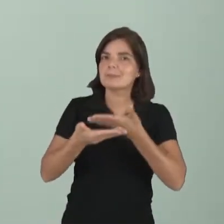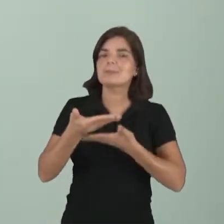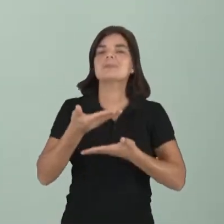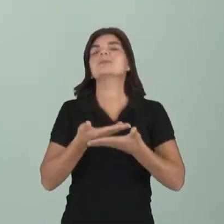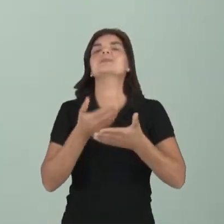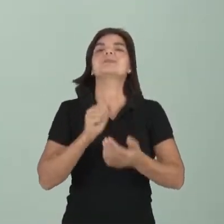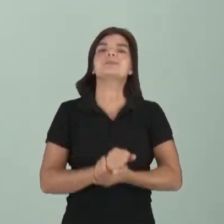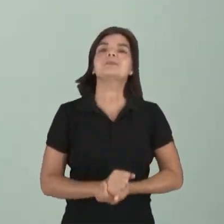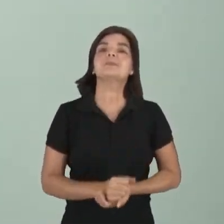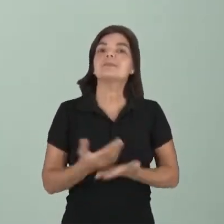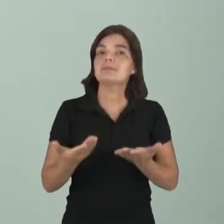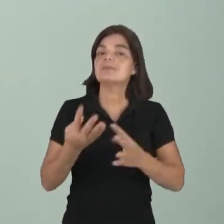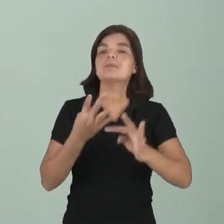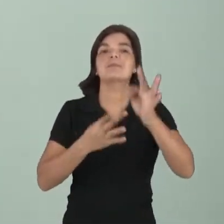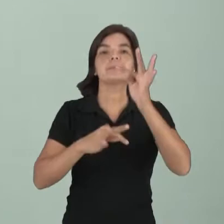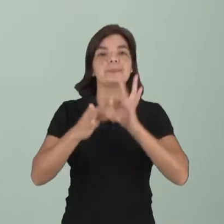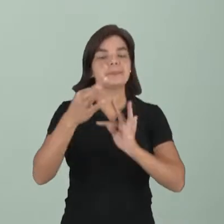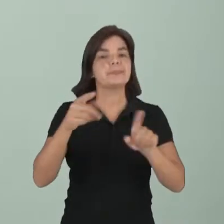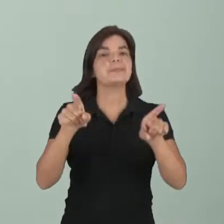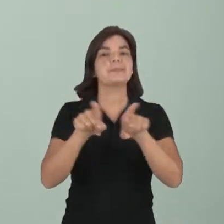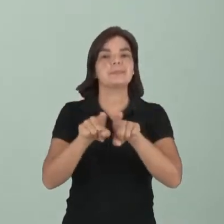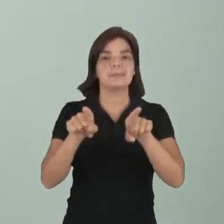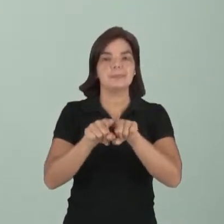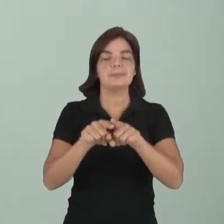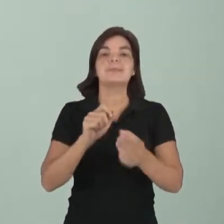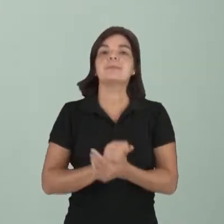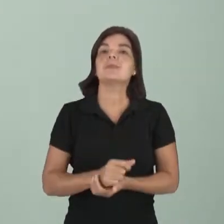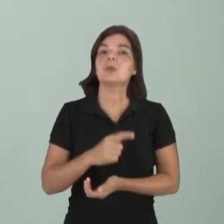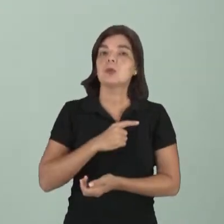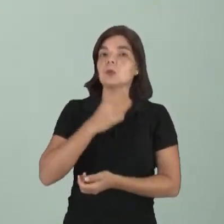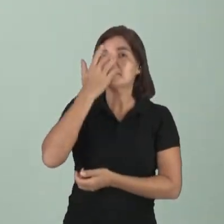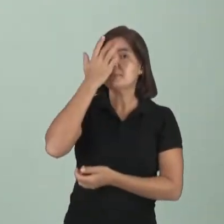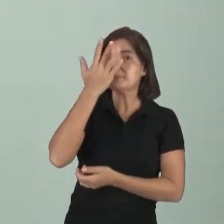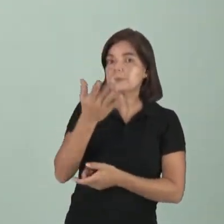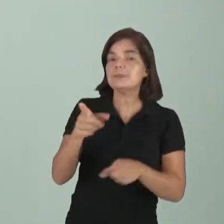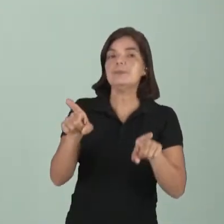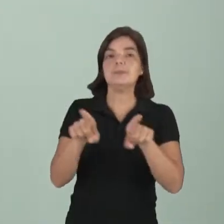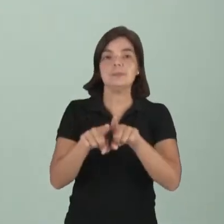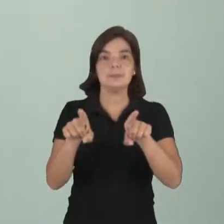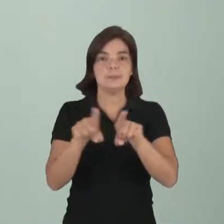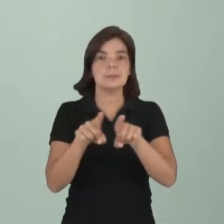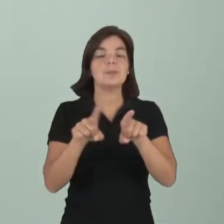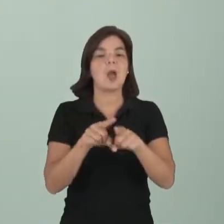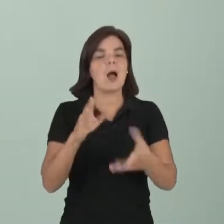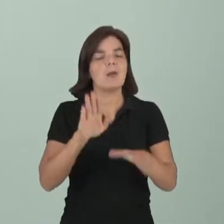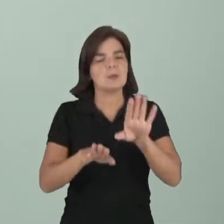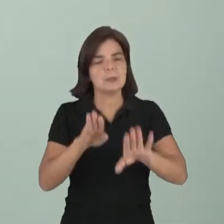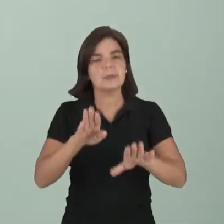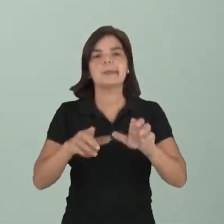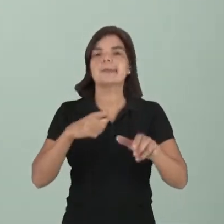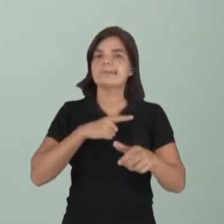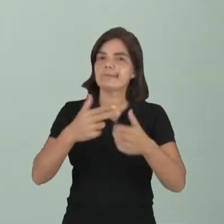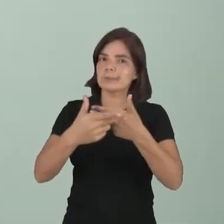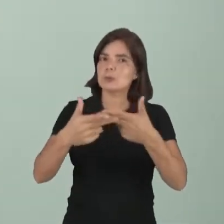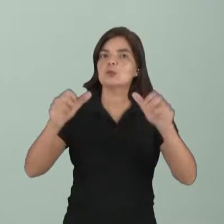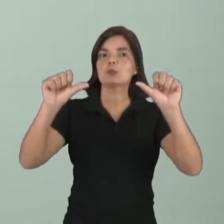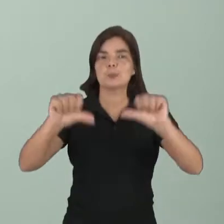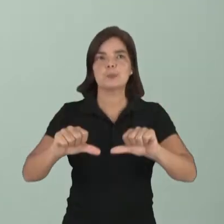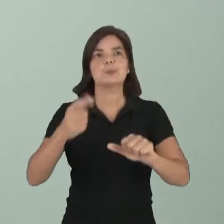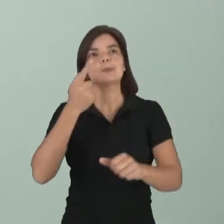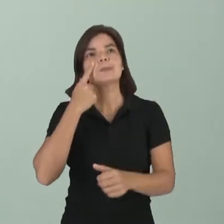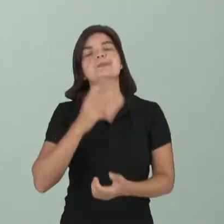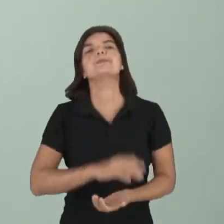um diálogo. Então, a tecnologia cada vez mais vem como um facilitador, apesar de ter os pontos negativos que a gente já